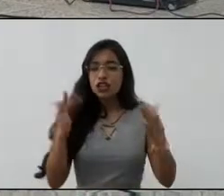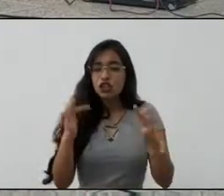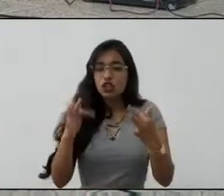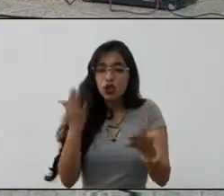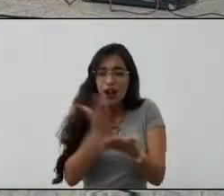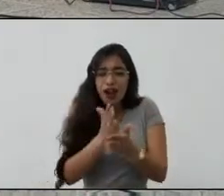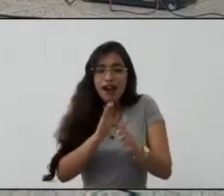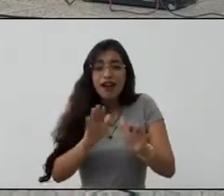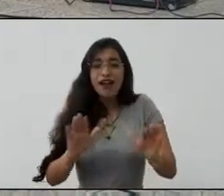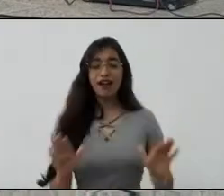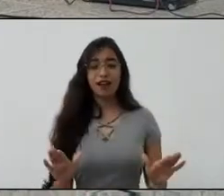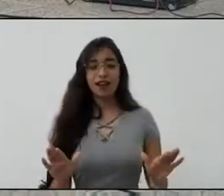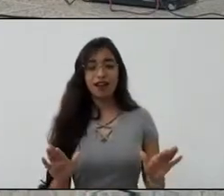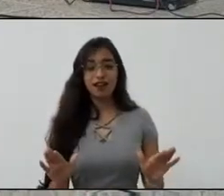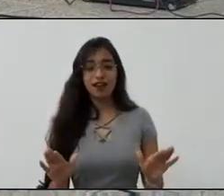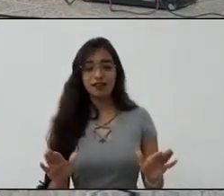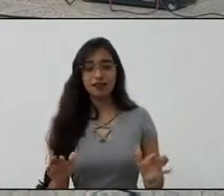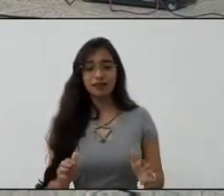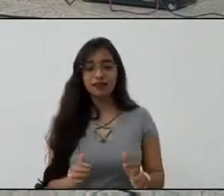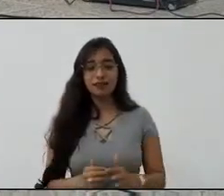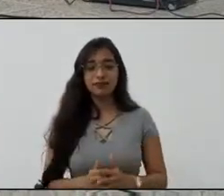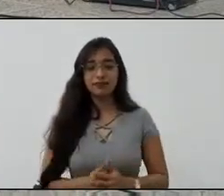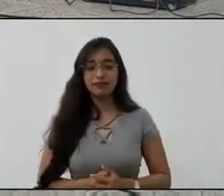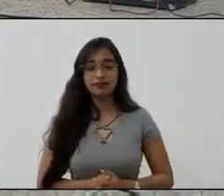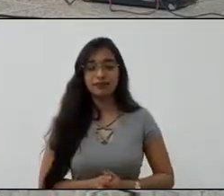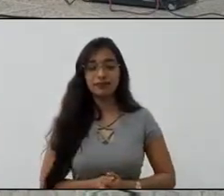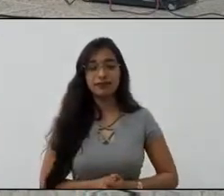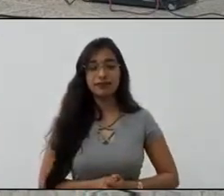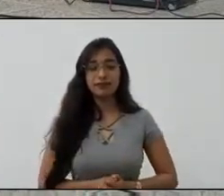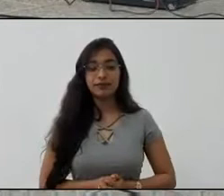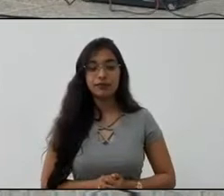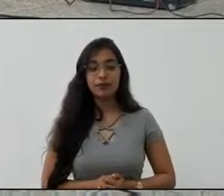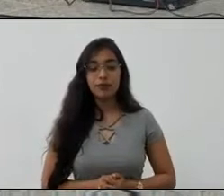o seu coração e destrói a sua alma.